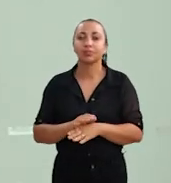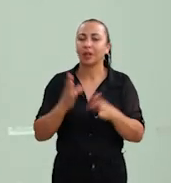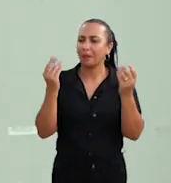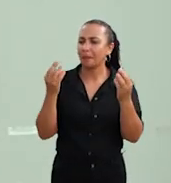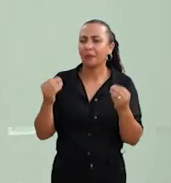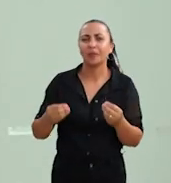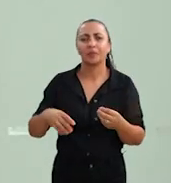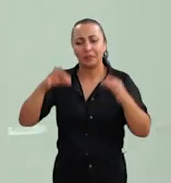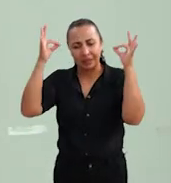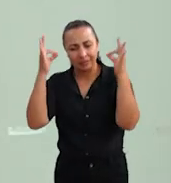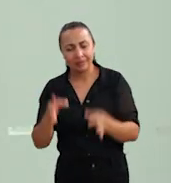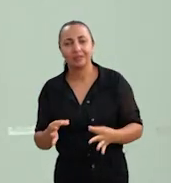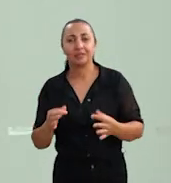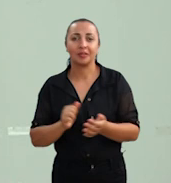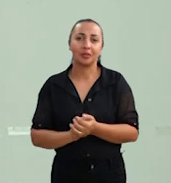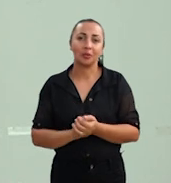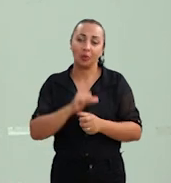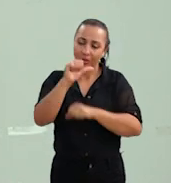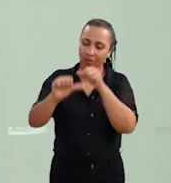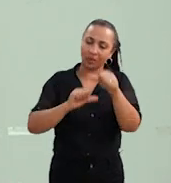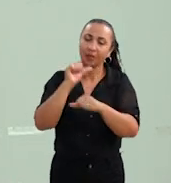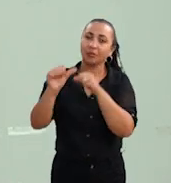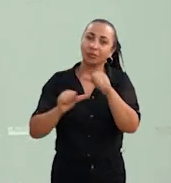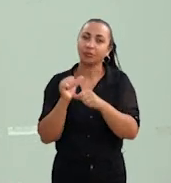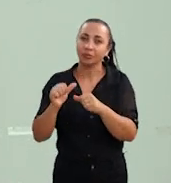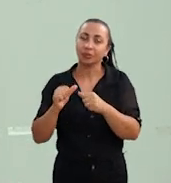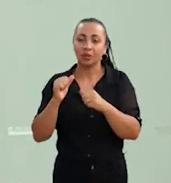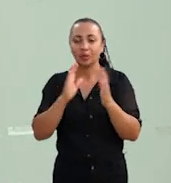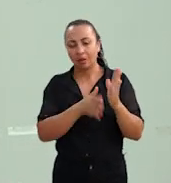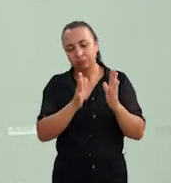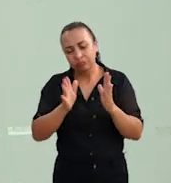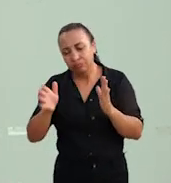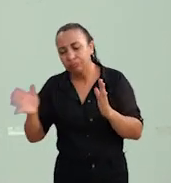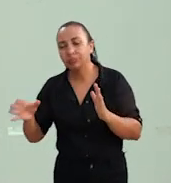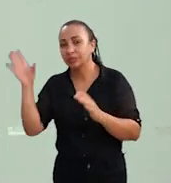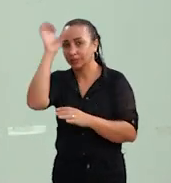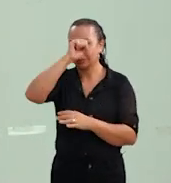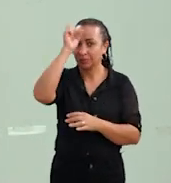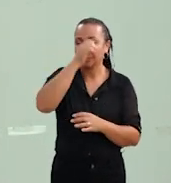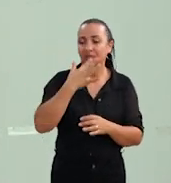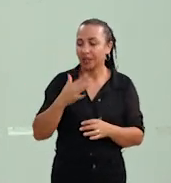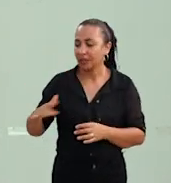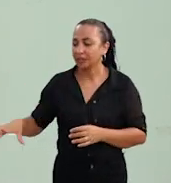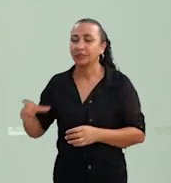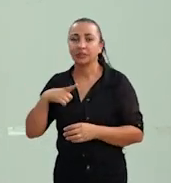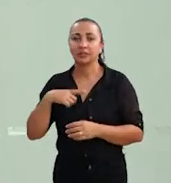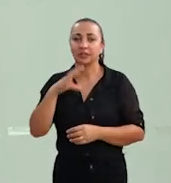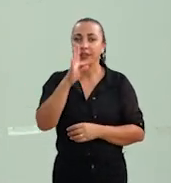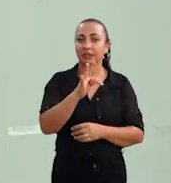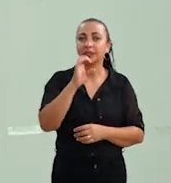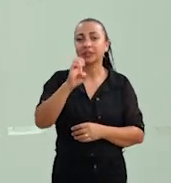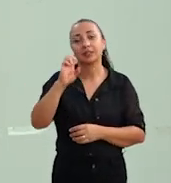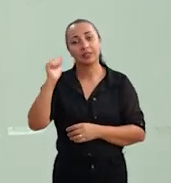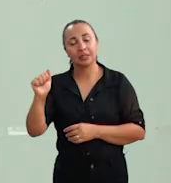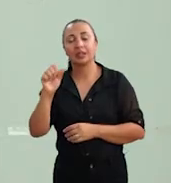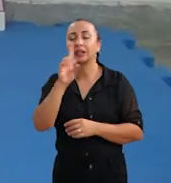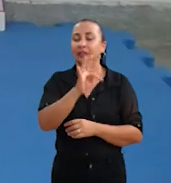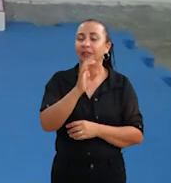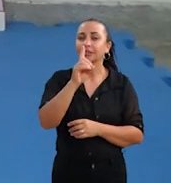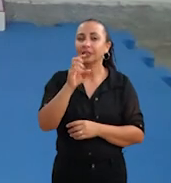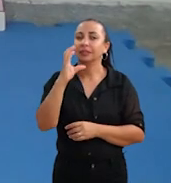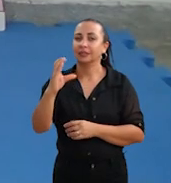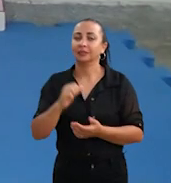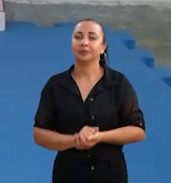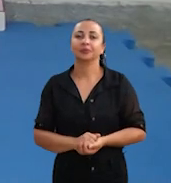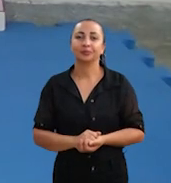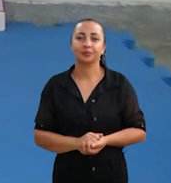muito mais efetiva o desenvolvimento e os processos de aprendizagem de crianças com TEA e crianças com TDC.